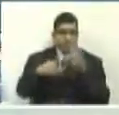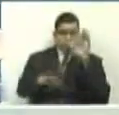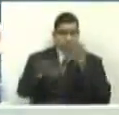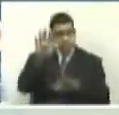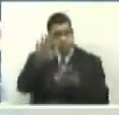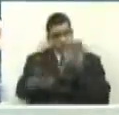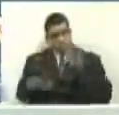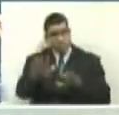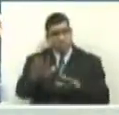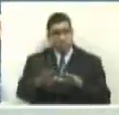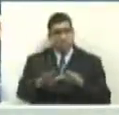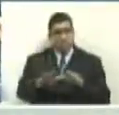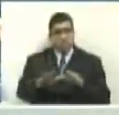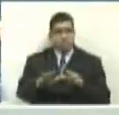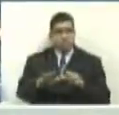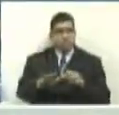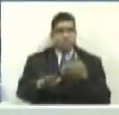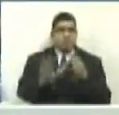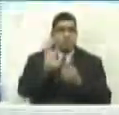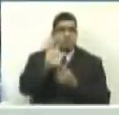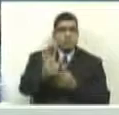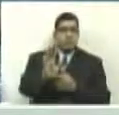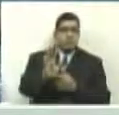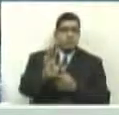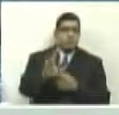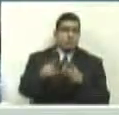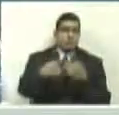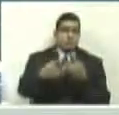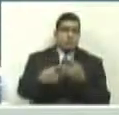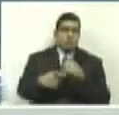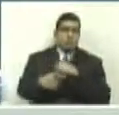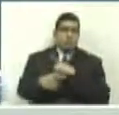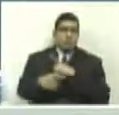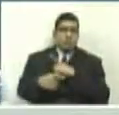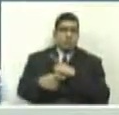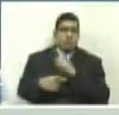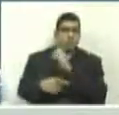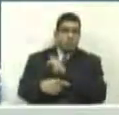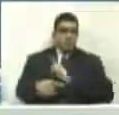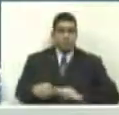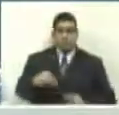menos os índices não demonstram isso. Quem está dizendo isso não é o deputado